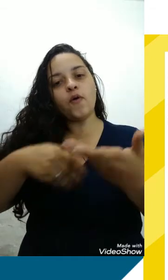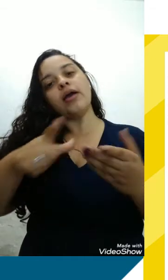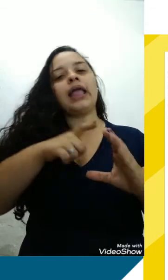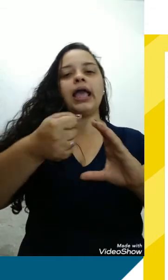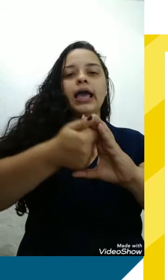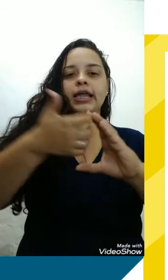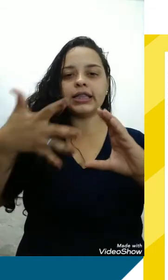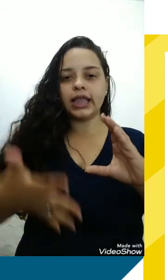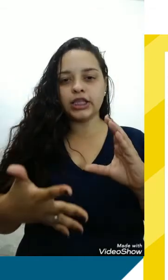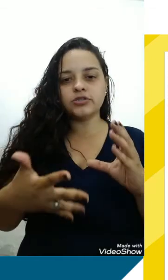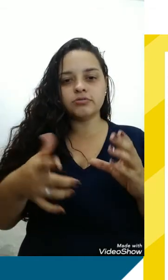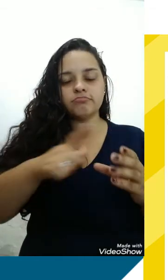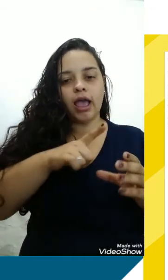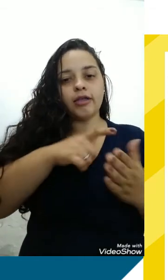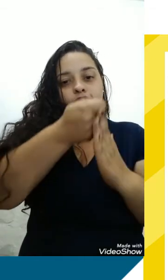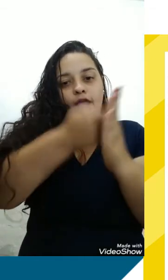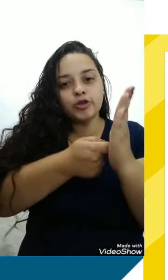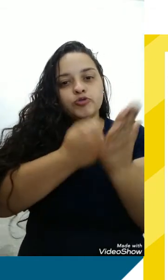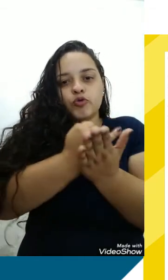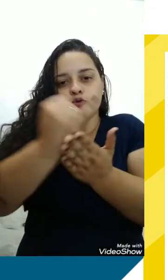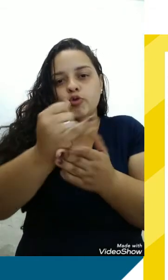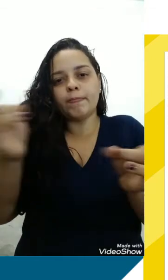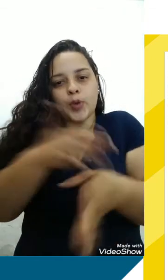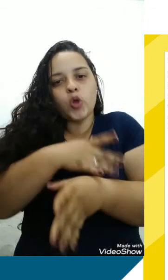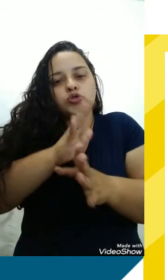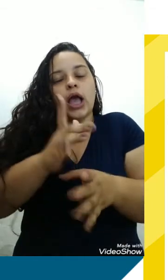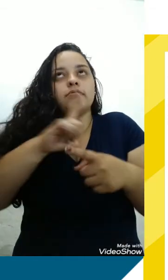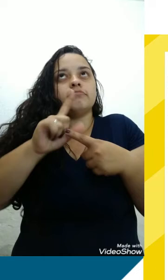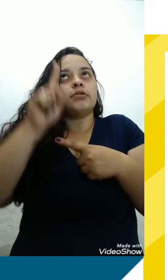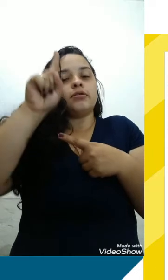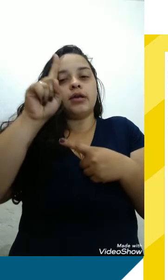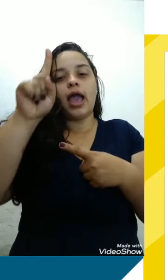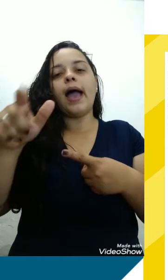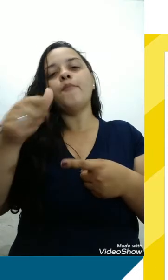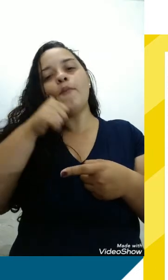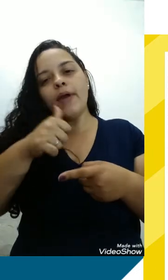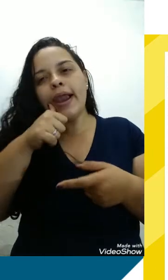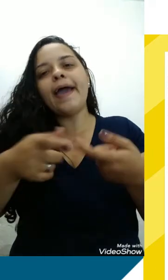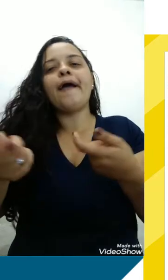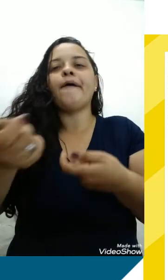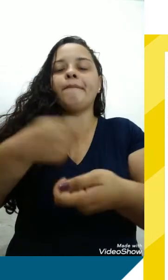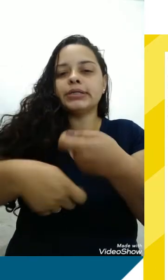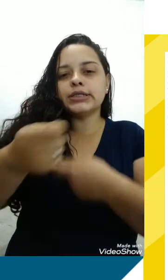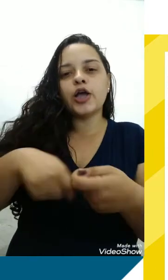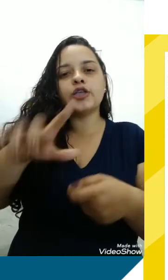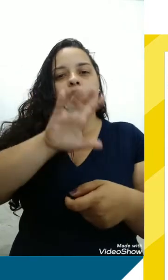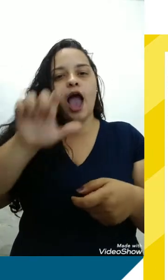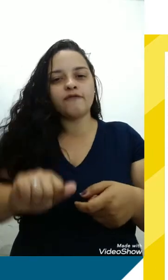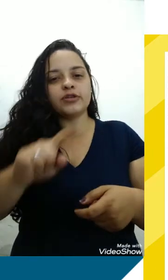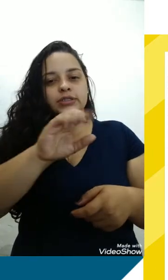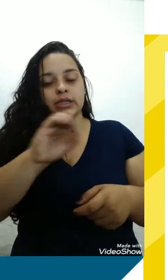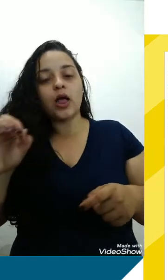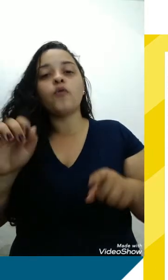ela descreve no texto introdutório, ou seja, a presença de mulheres comerciantes e vendedoras ambulantes em África Ocidental, com